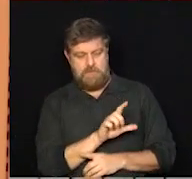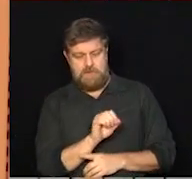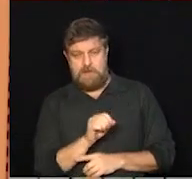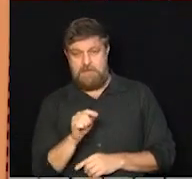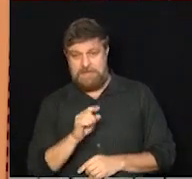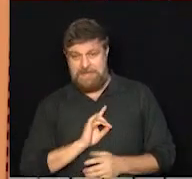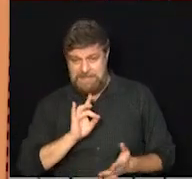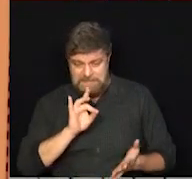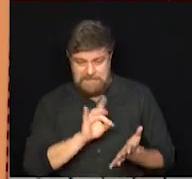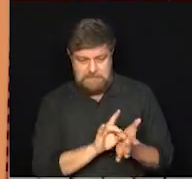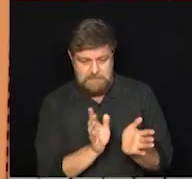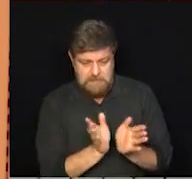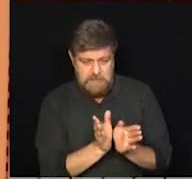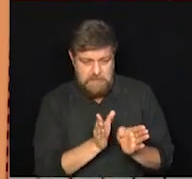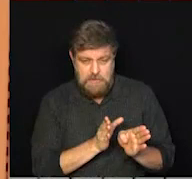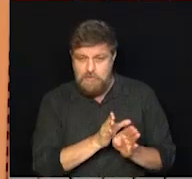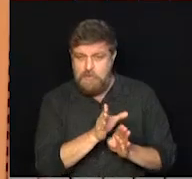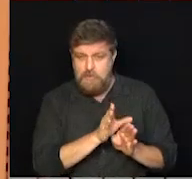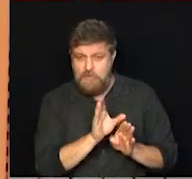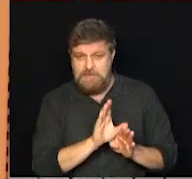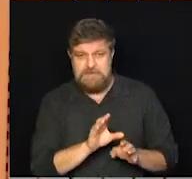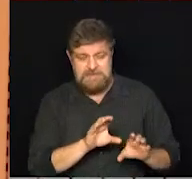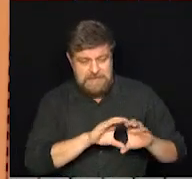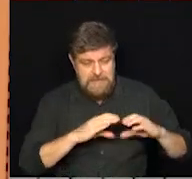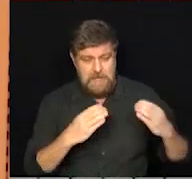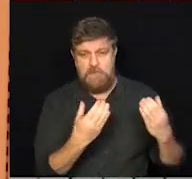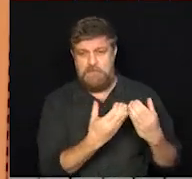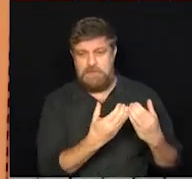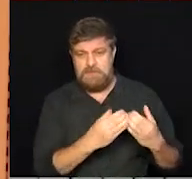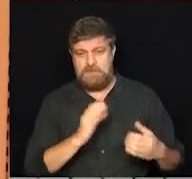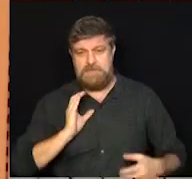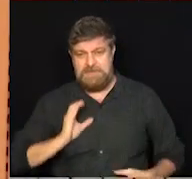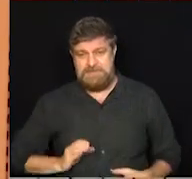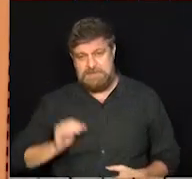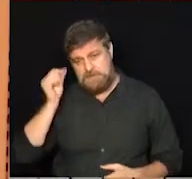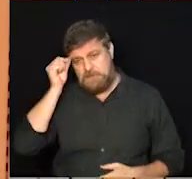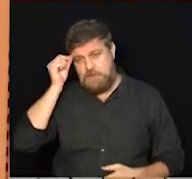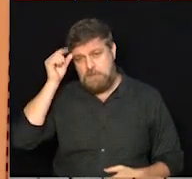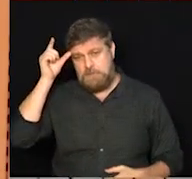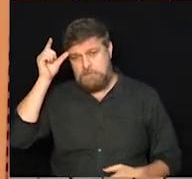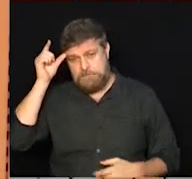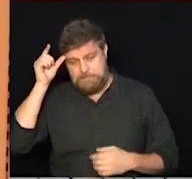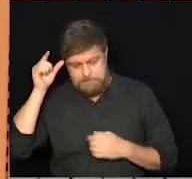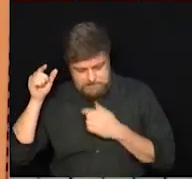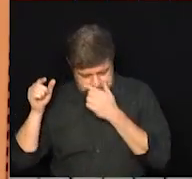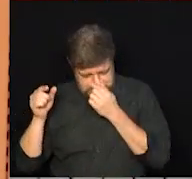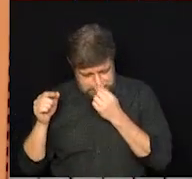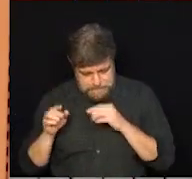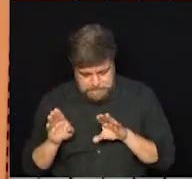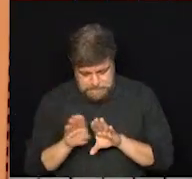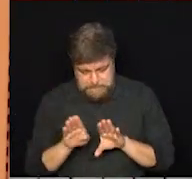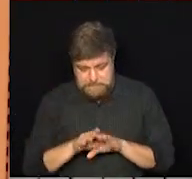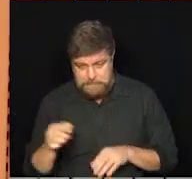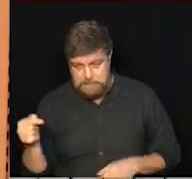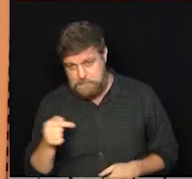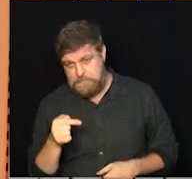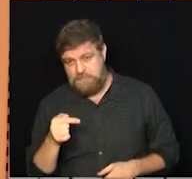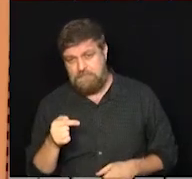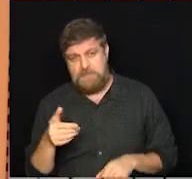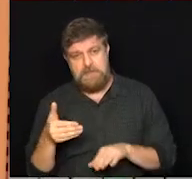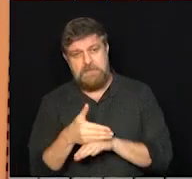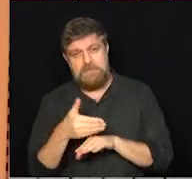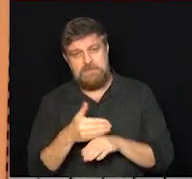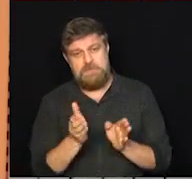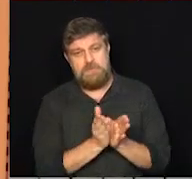setorial da cidadão da Cidadania cultural da cidade e portanto é do